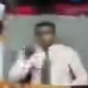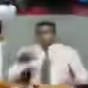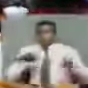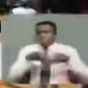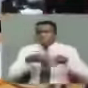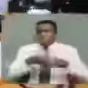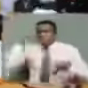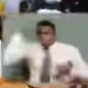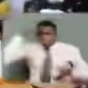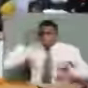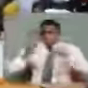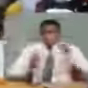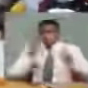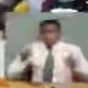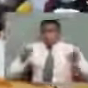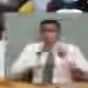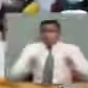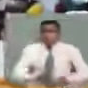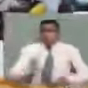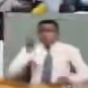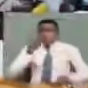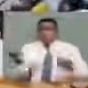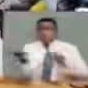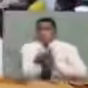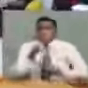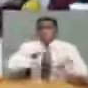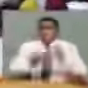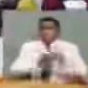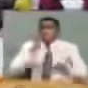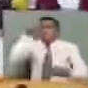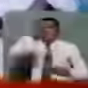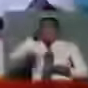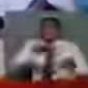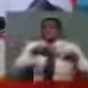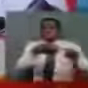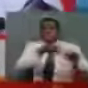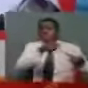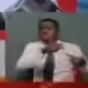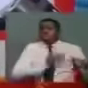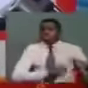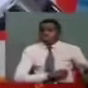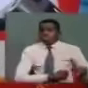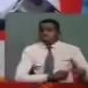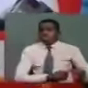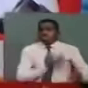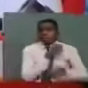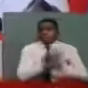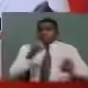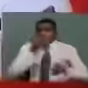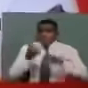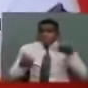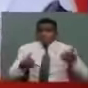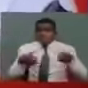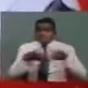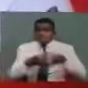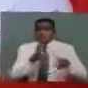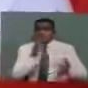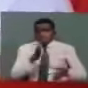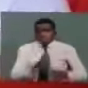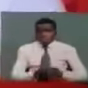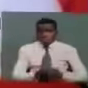resolver ainda os problemas do galinheiro e pôr teto na casa. Eles dizem que em 2022